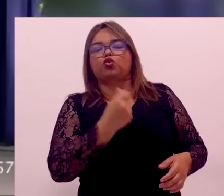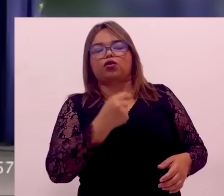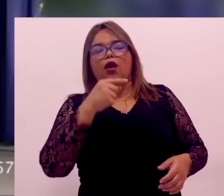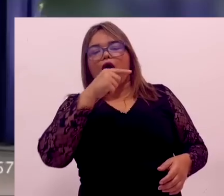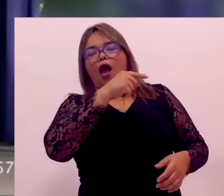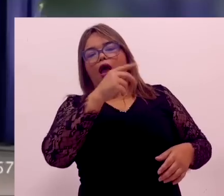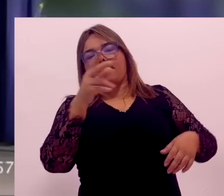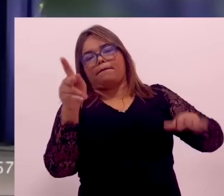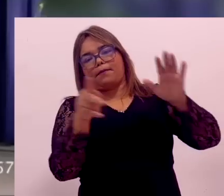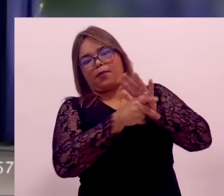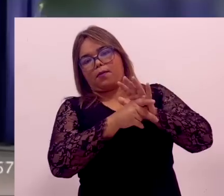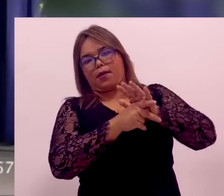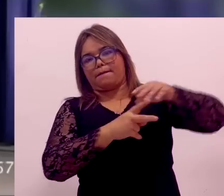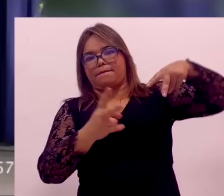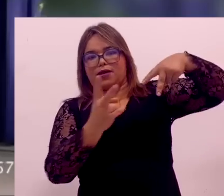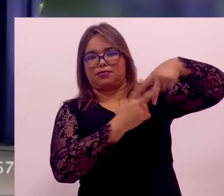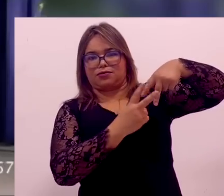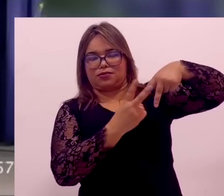do próprio cavalo.